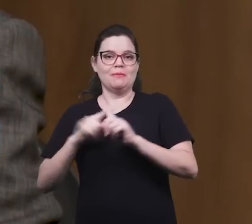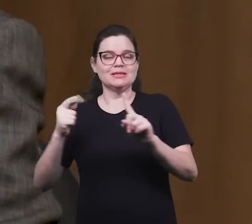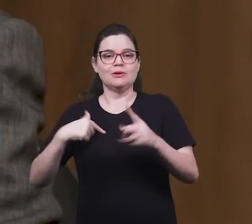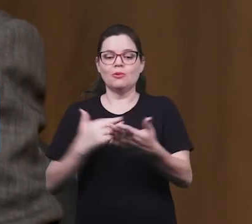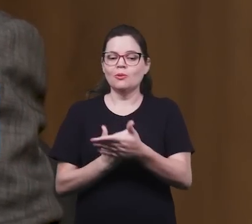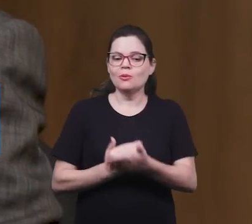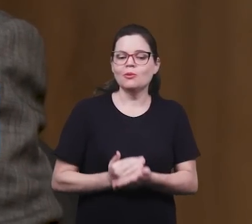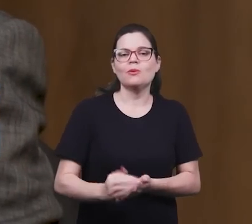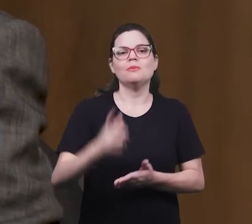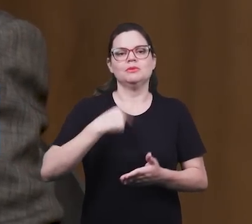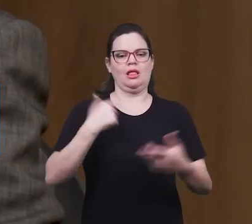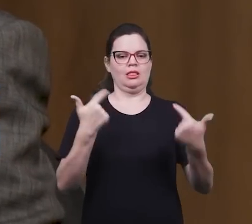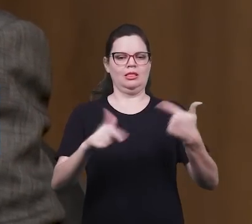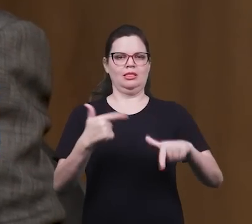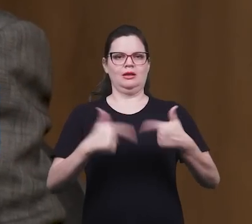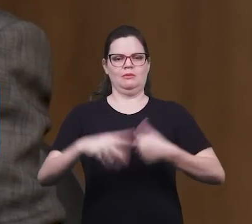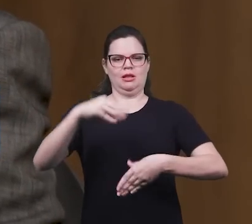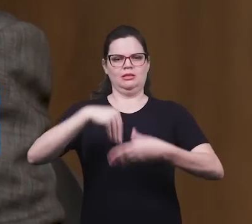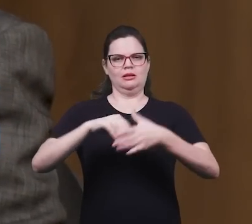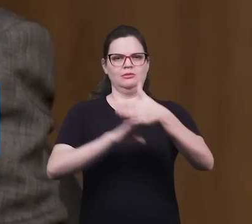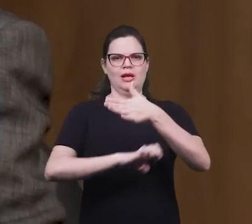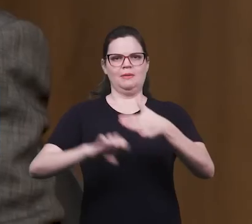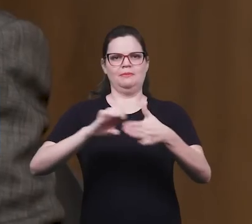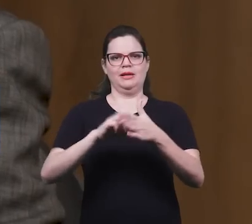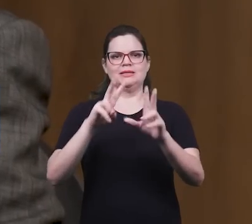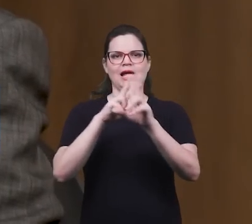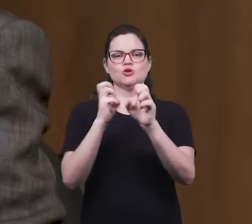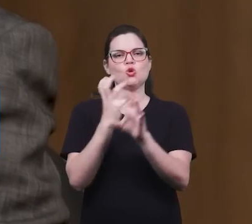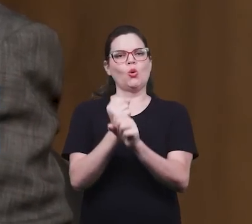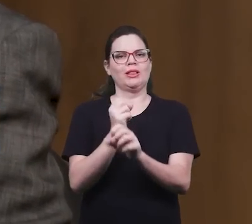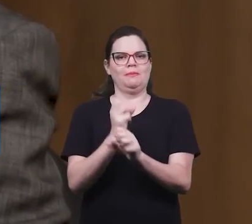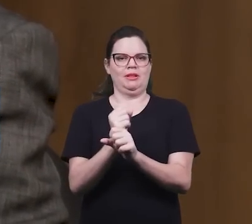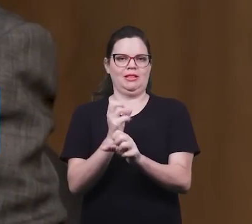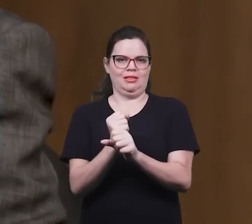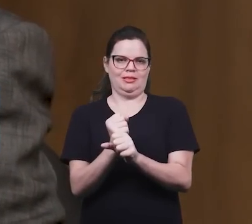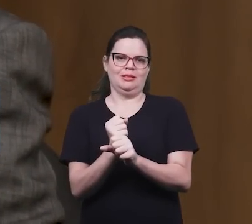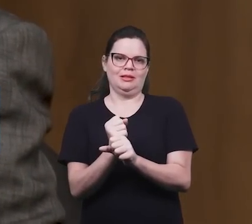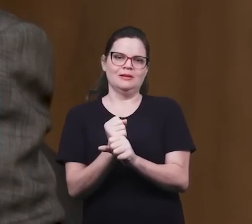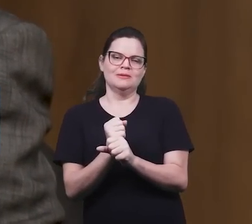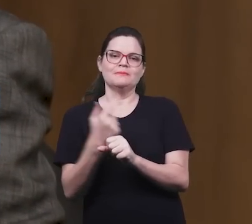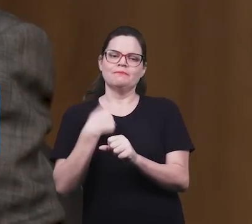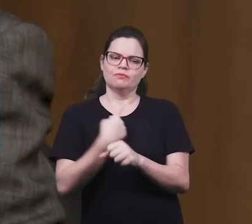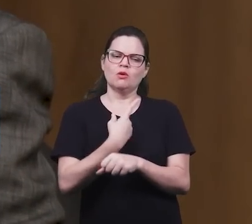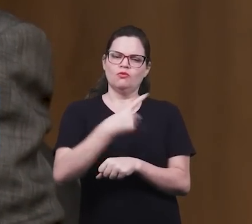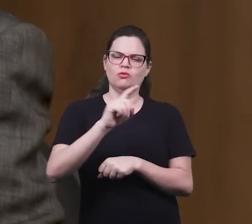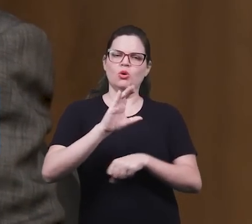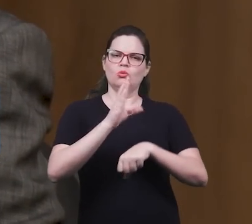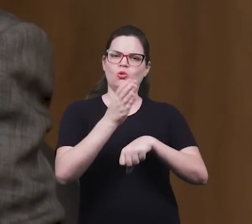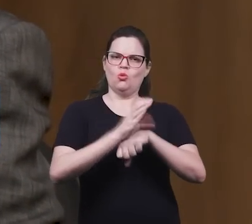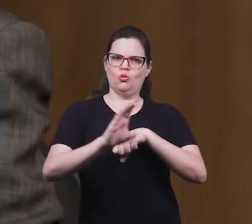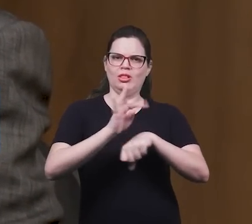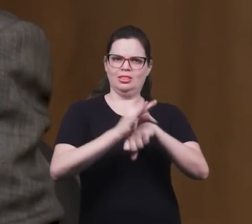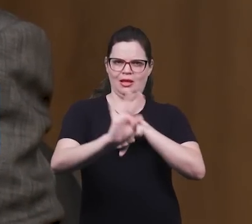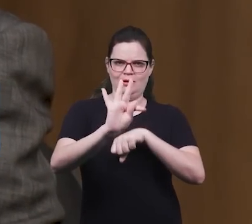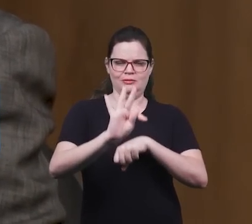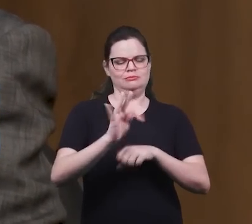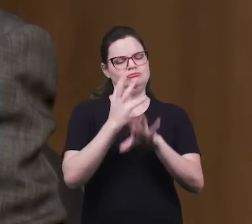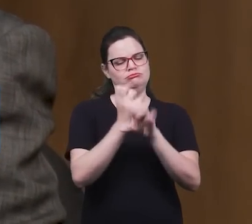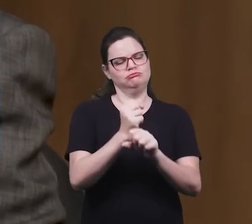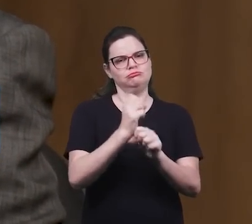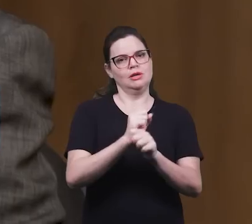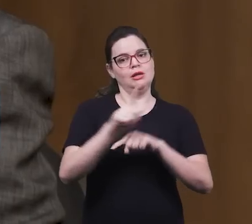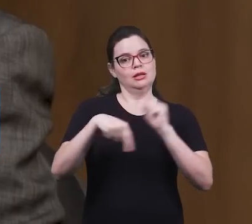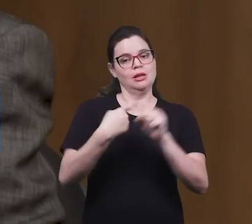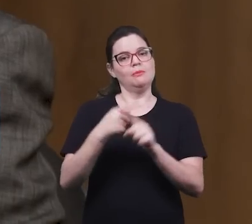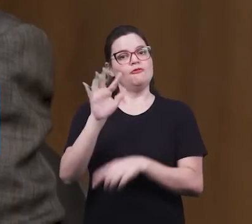trabalhei em escritório e me dediquei à contabilidade. Aí fiz, então, o curso técnico de contabilidade e depois fiz também